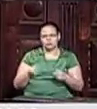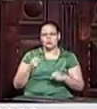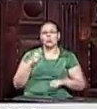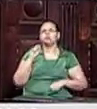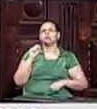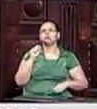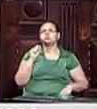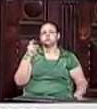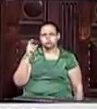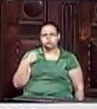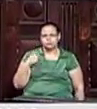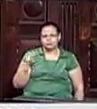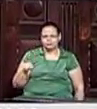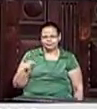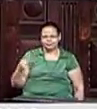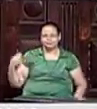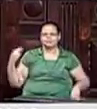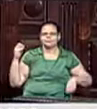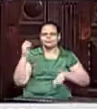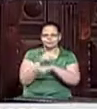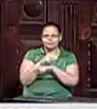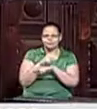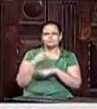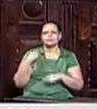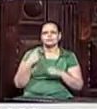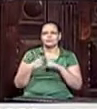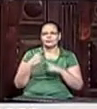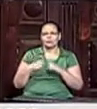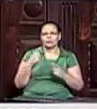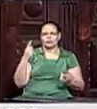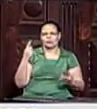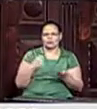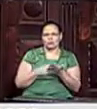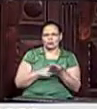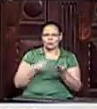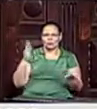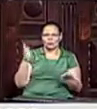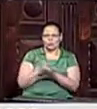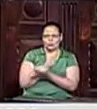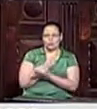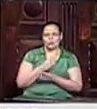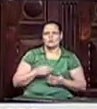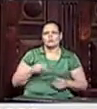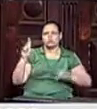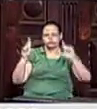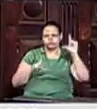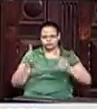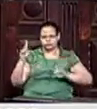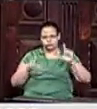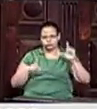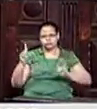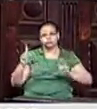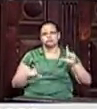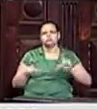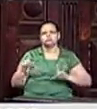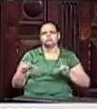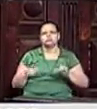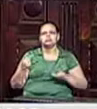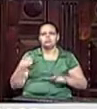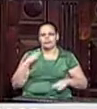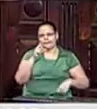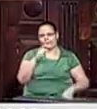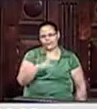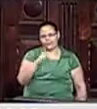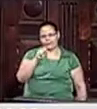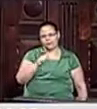golpe, patrocinado pela grande mídia, pelos grandes grupos econômicos, pelo PSDB e pelos seus